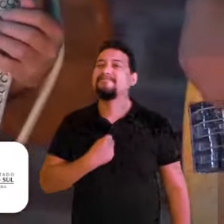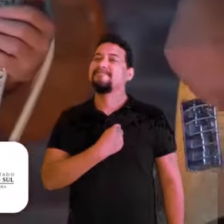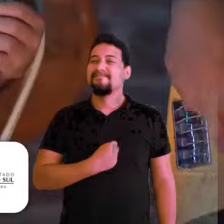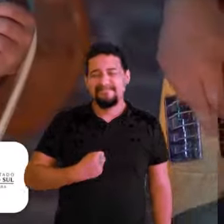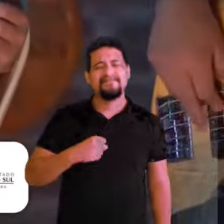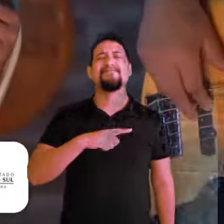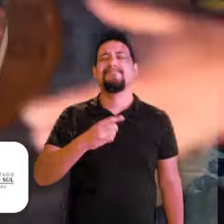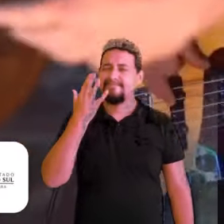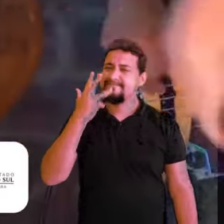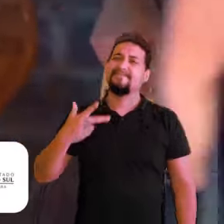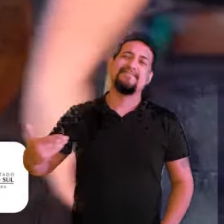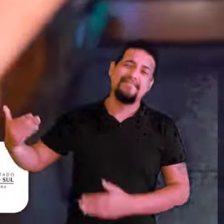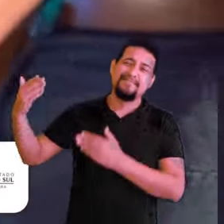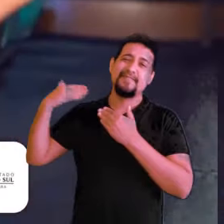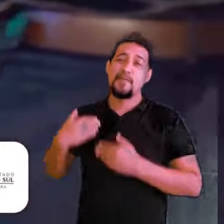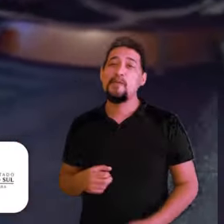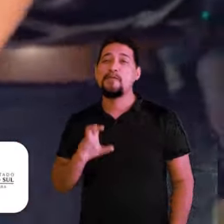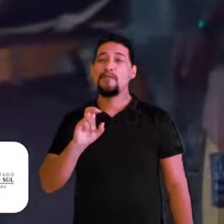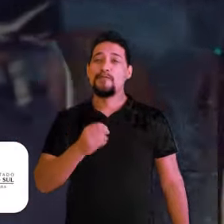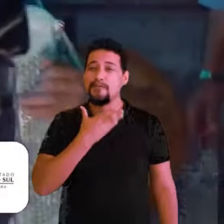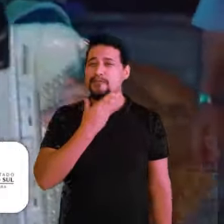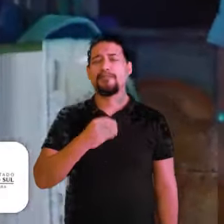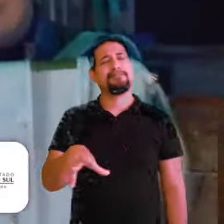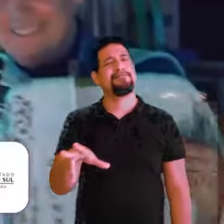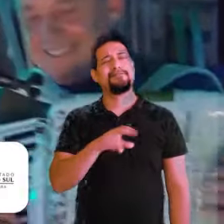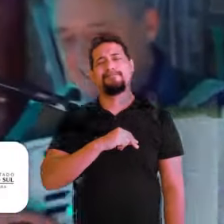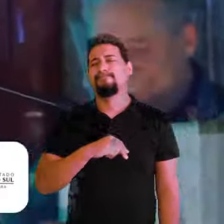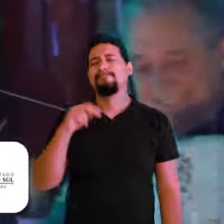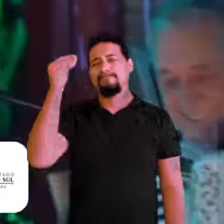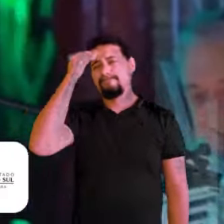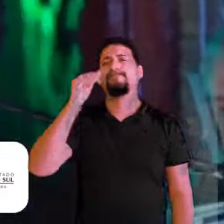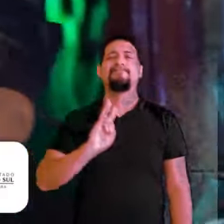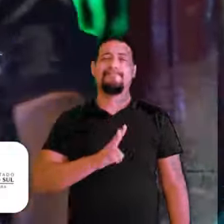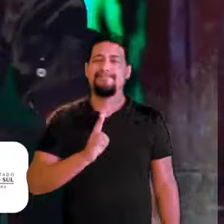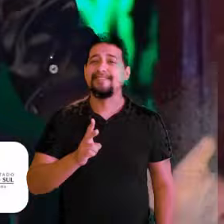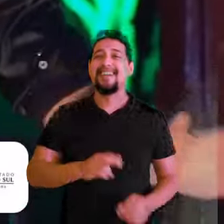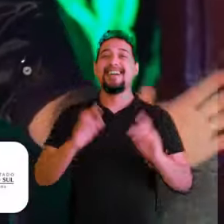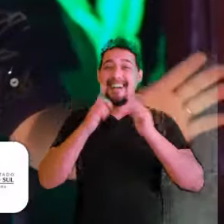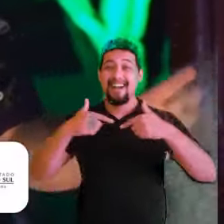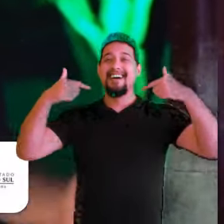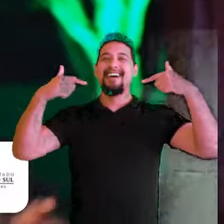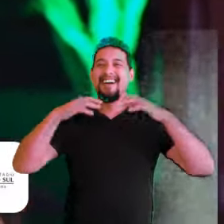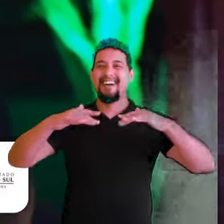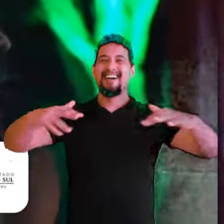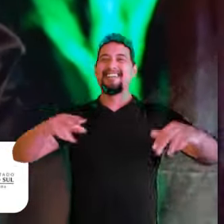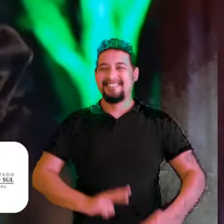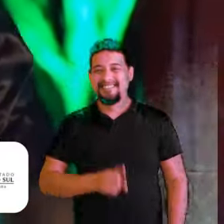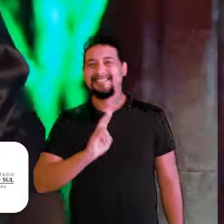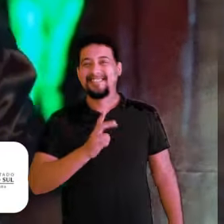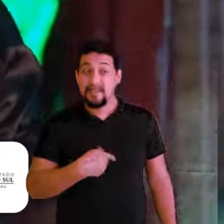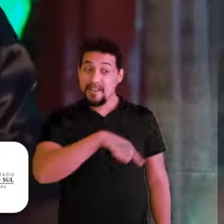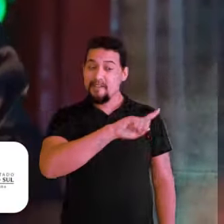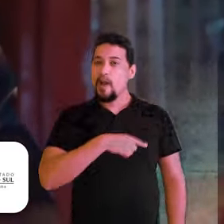Tanta saudade que tenho da minha infância, do meu avô que pra mim foi uma legenda. O meu sorriso se espalhava na estância, onde